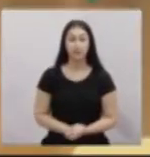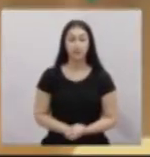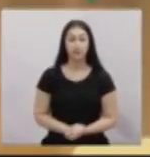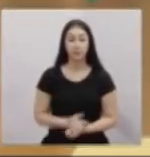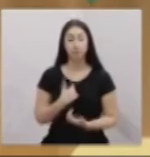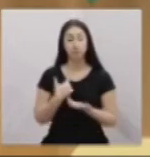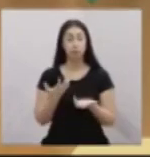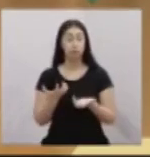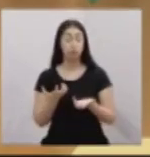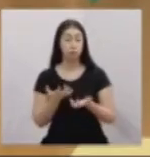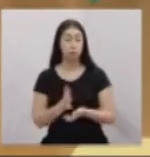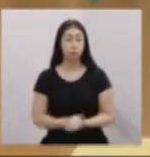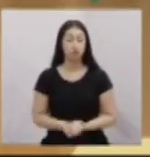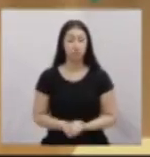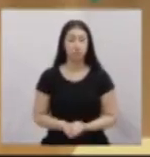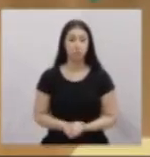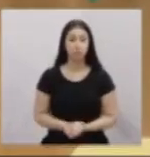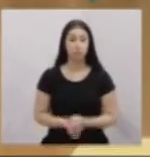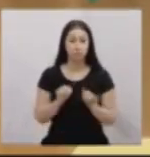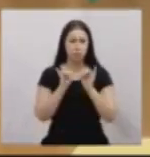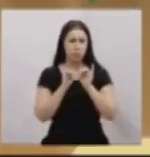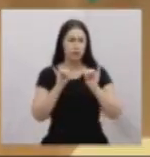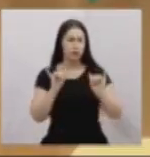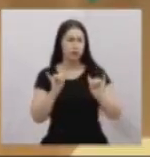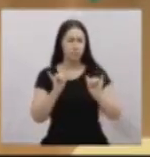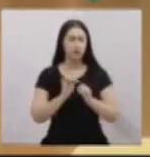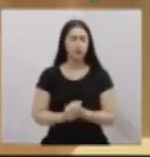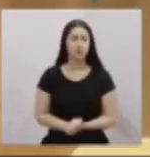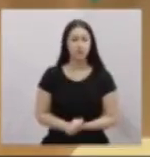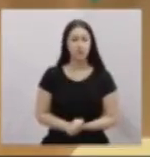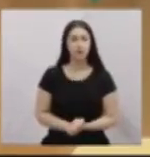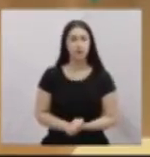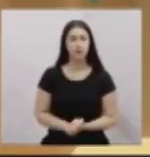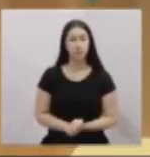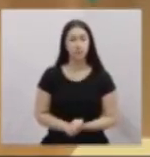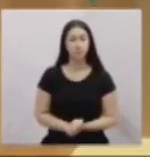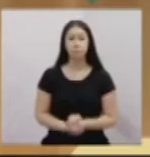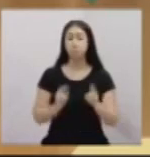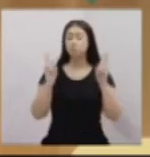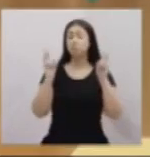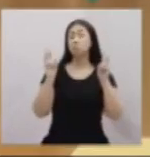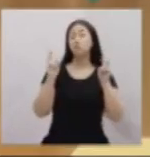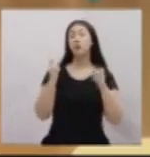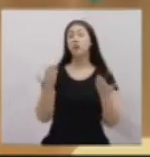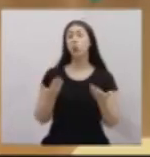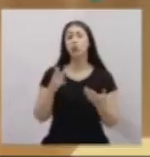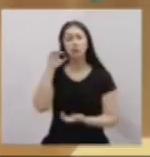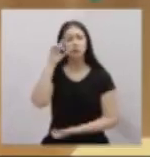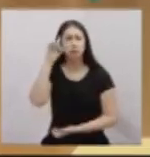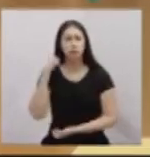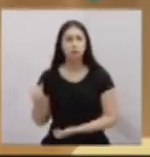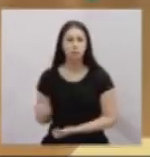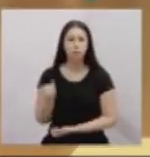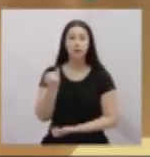Eu gostaria de falar aqui a respeito dessa data tão